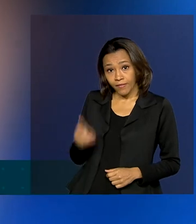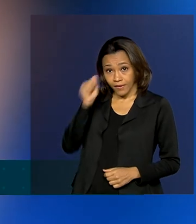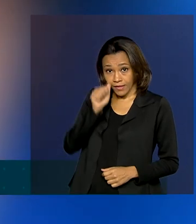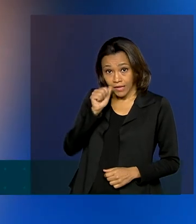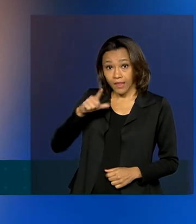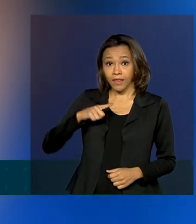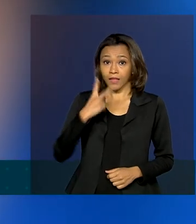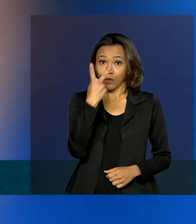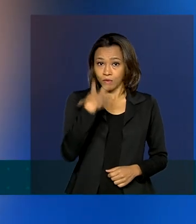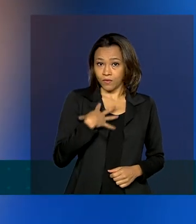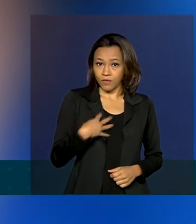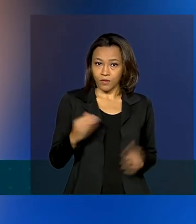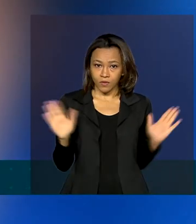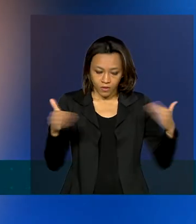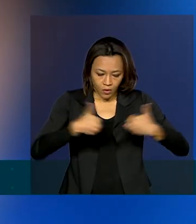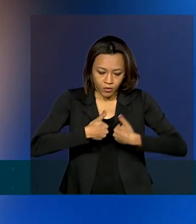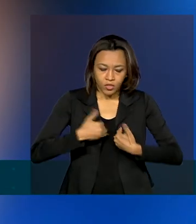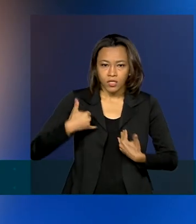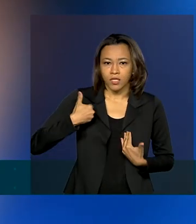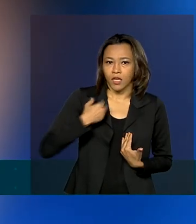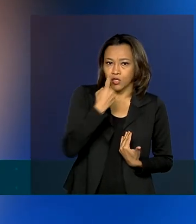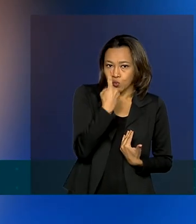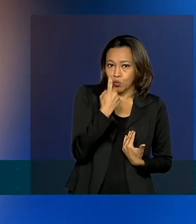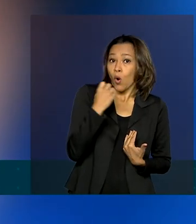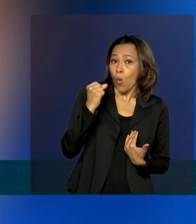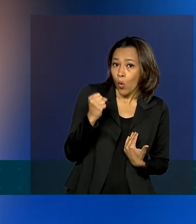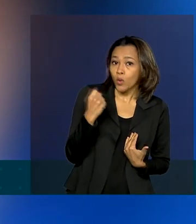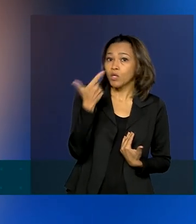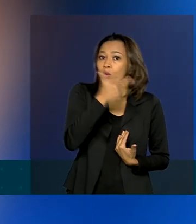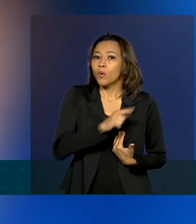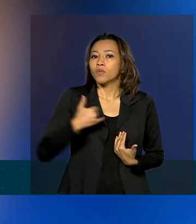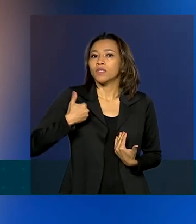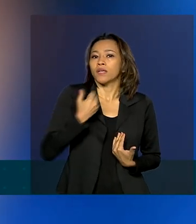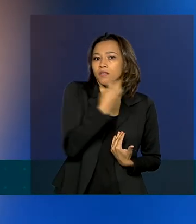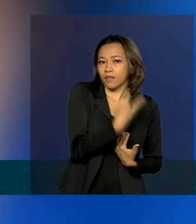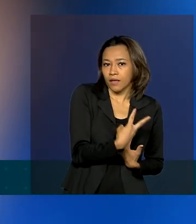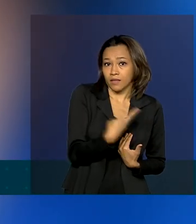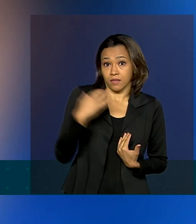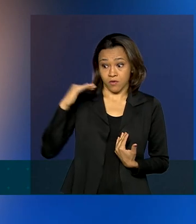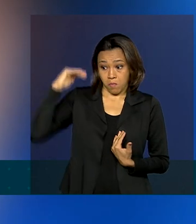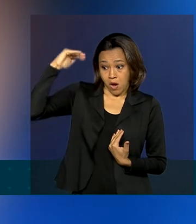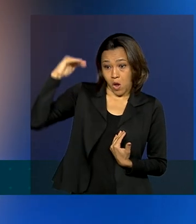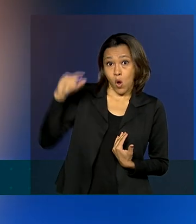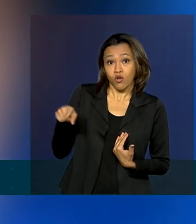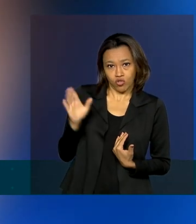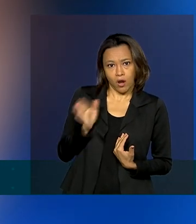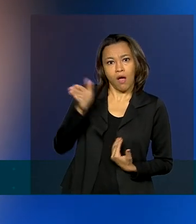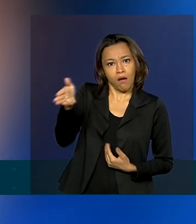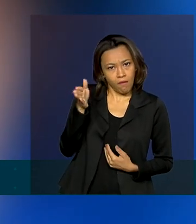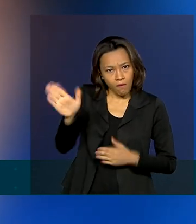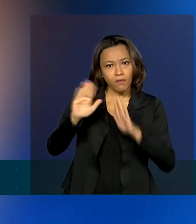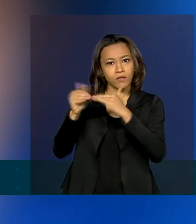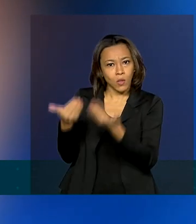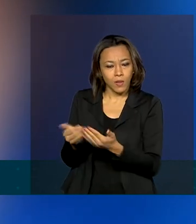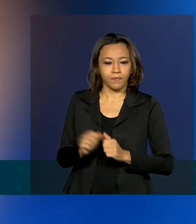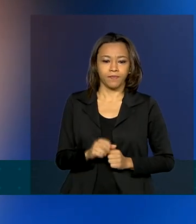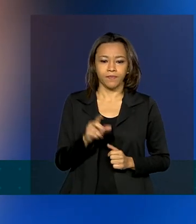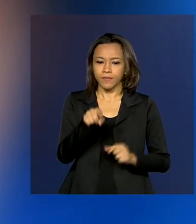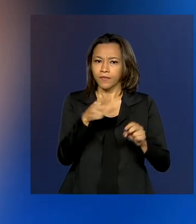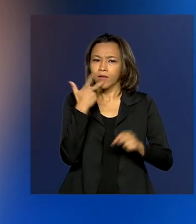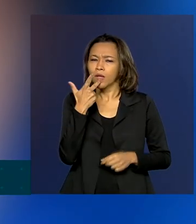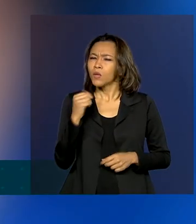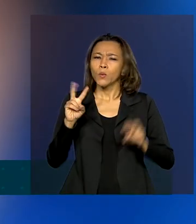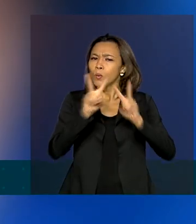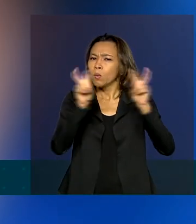dois filhos autistas, um de 8 e outro de 3 anos. O maior já vai para a escola. Inclusão escolar